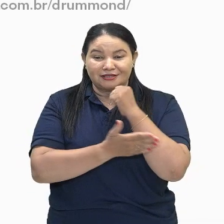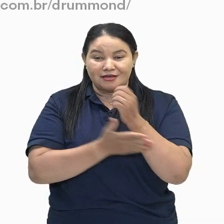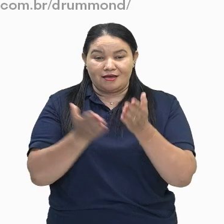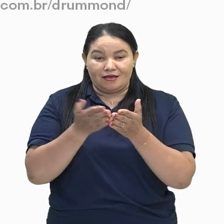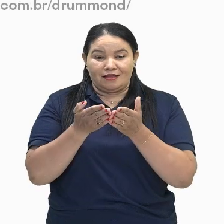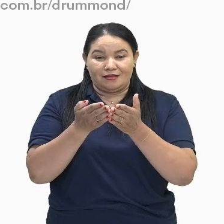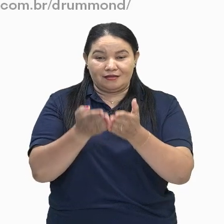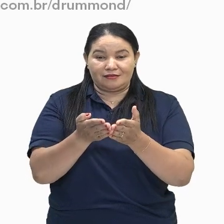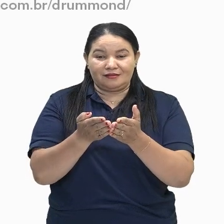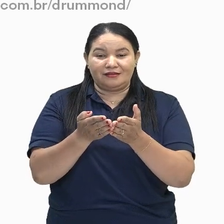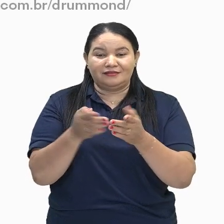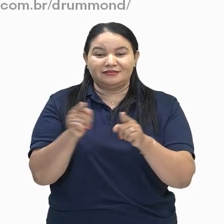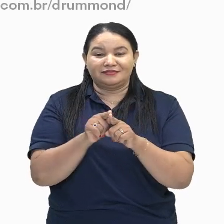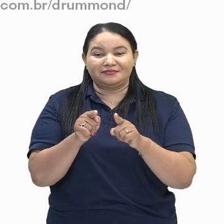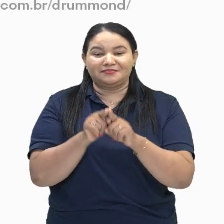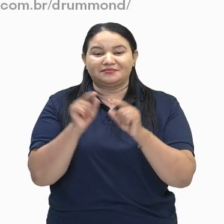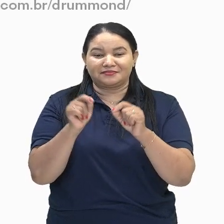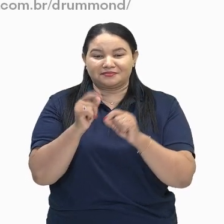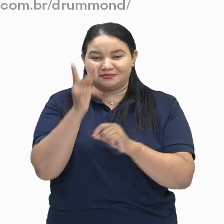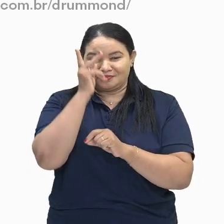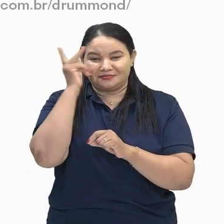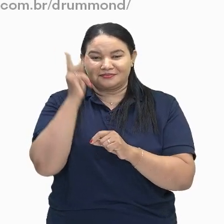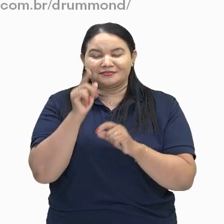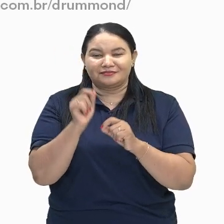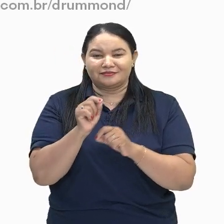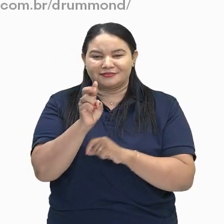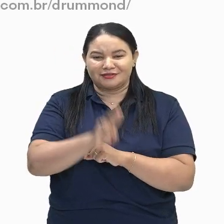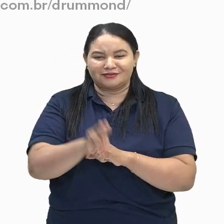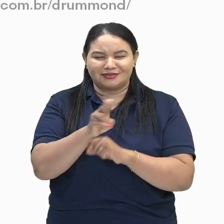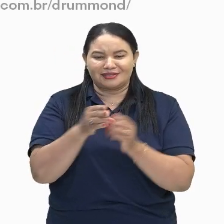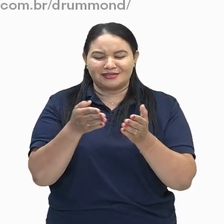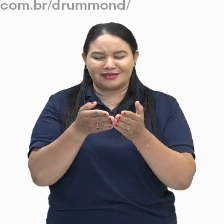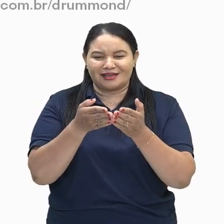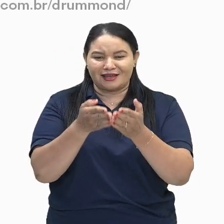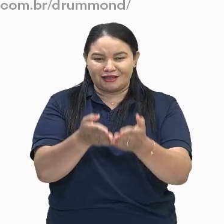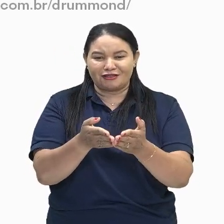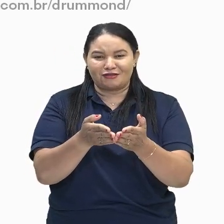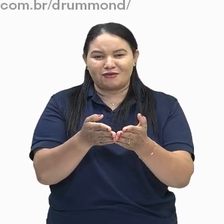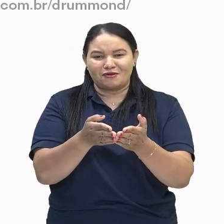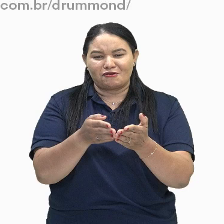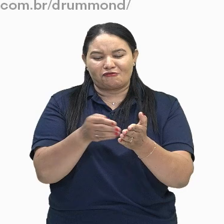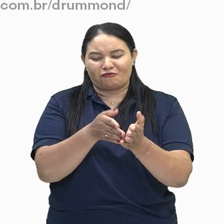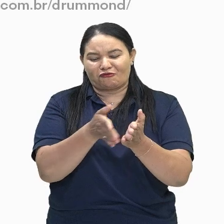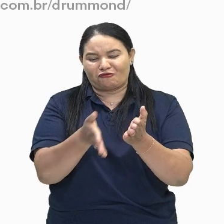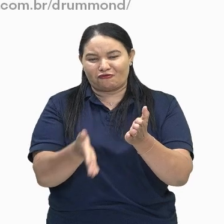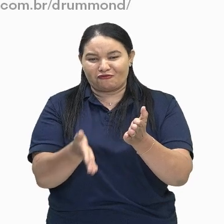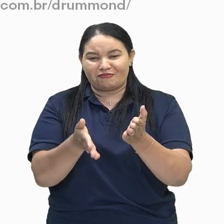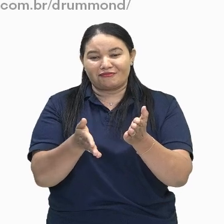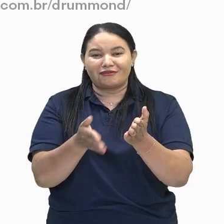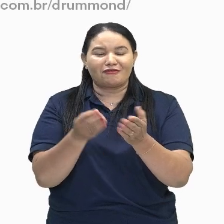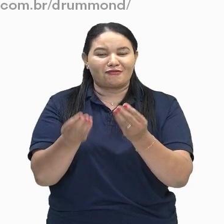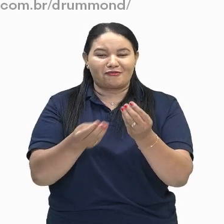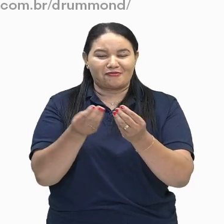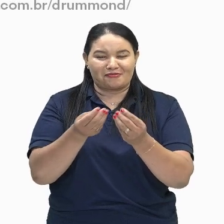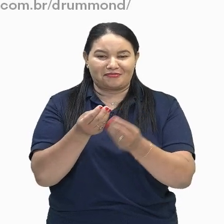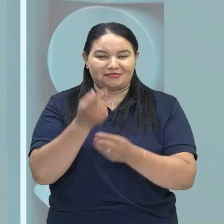impedia que nesse entrementes, esse ou aquele embarcasse em canoa furada.